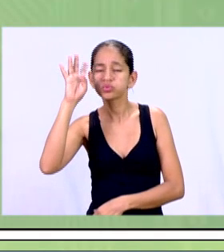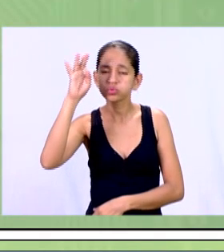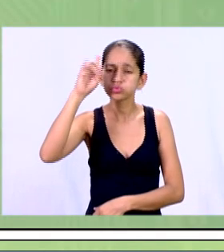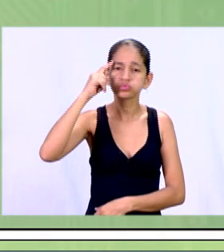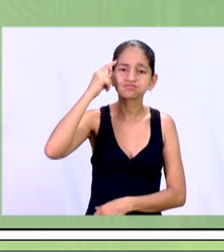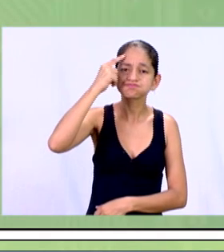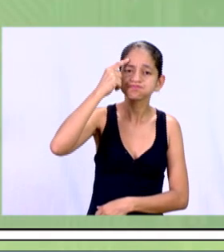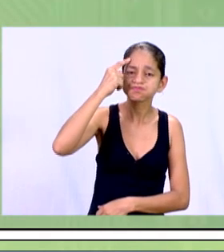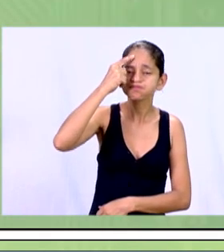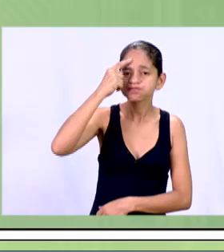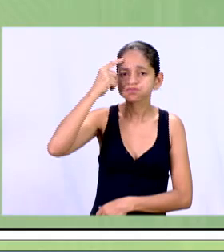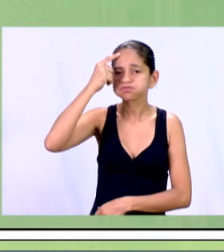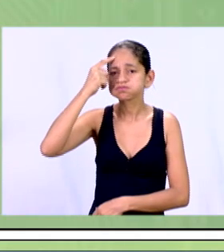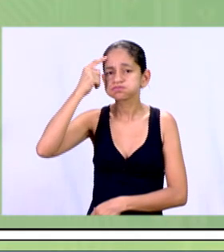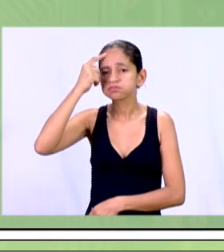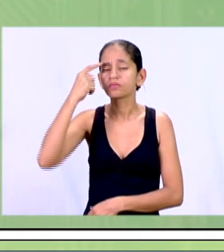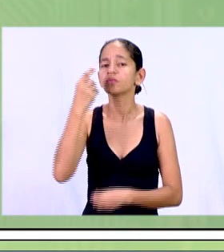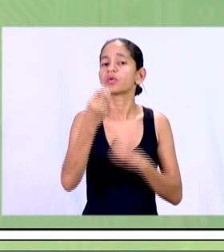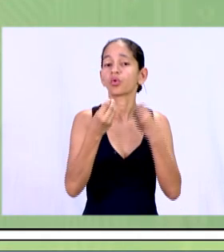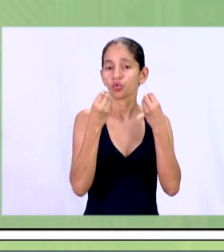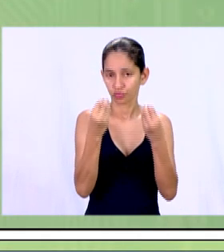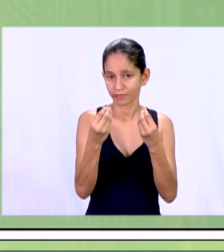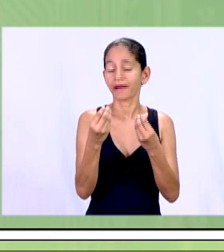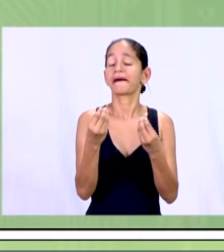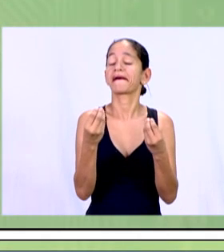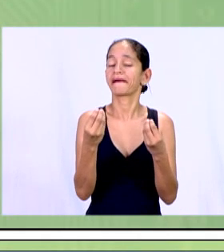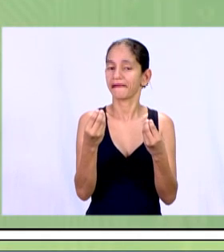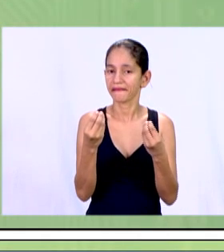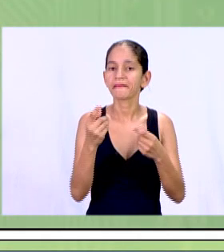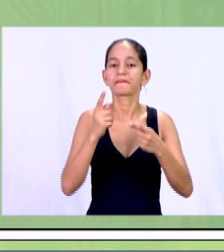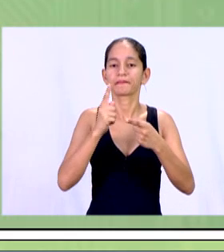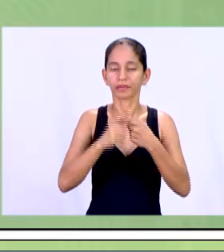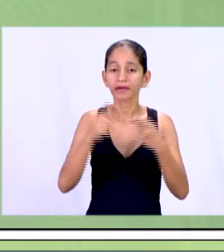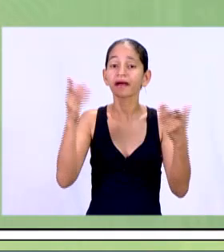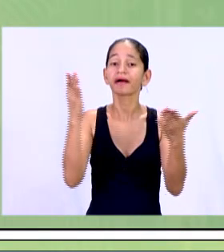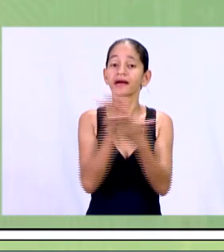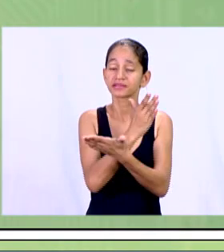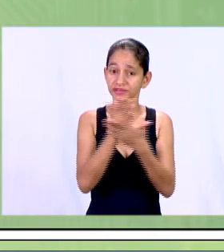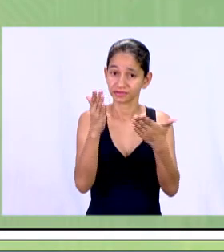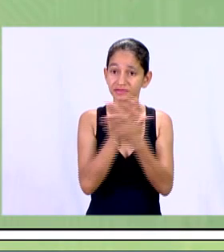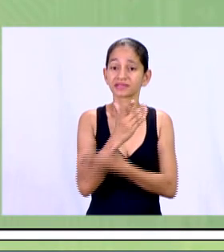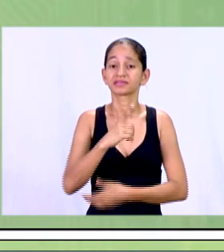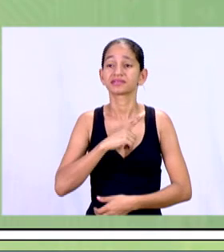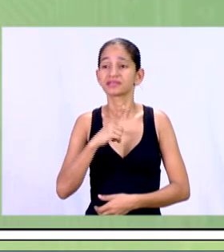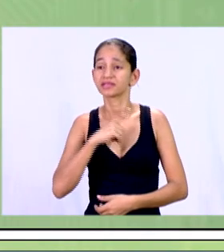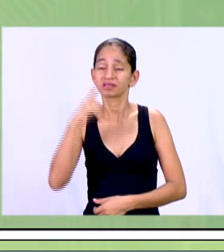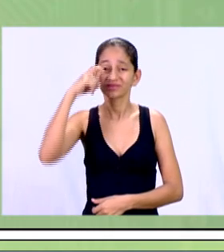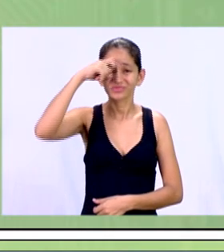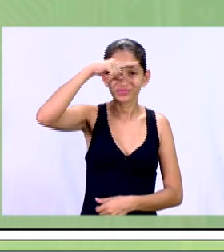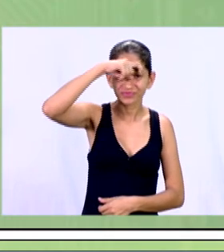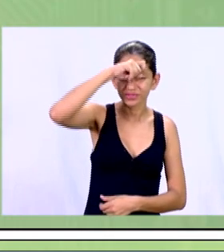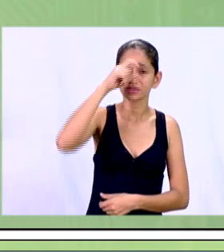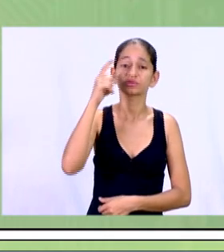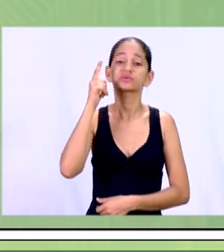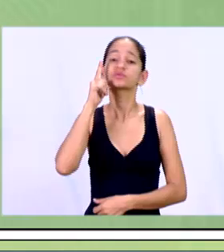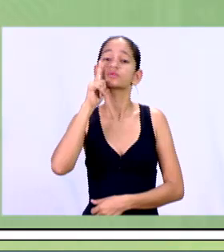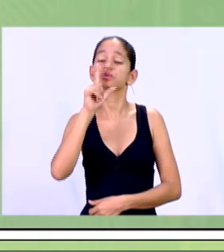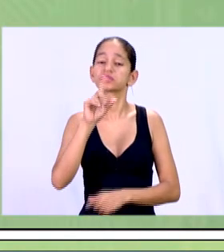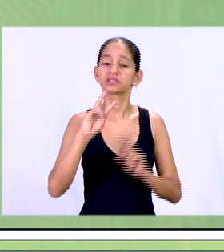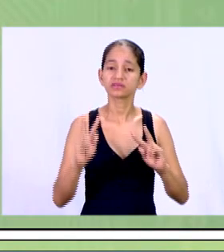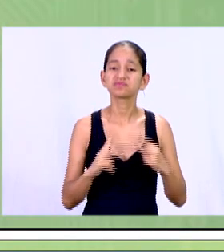Porque muitas vezes nós temos dificuldade de estabelecer critérios e valores